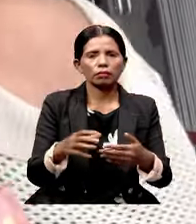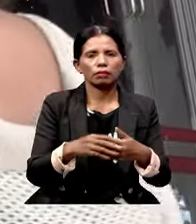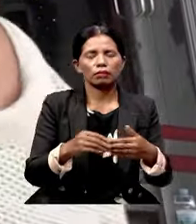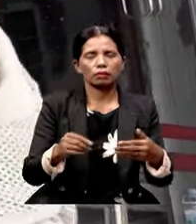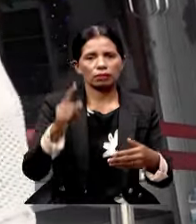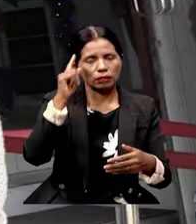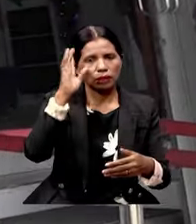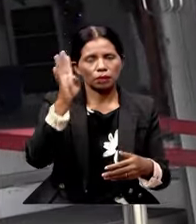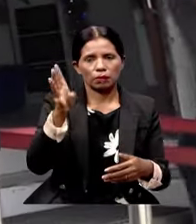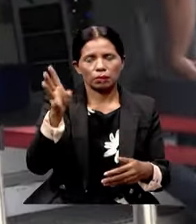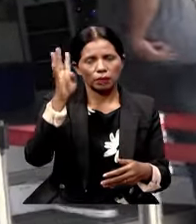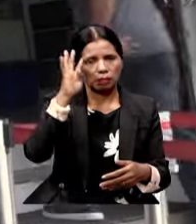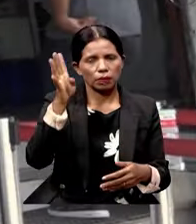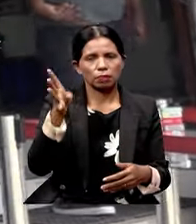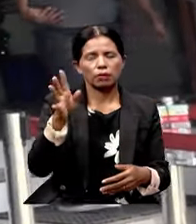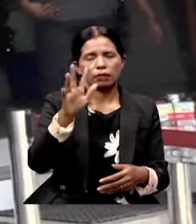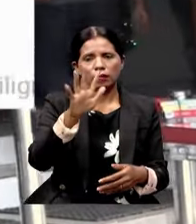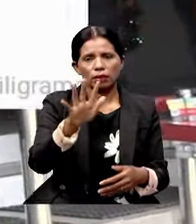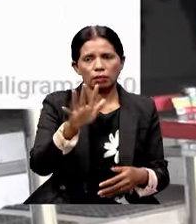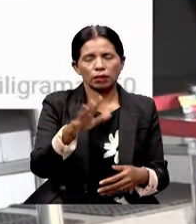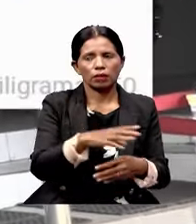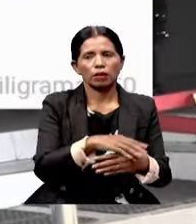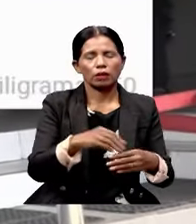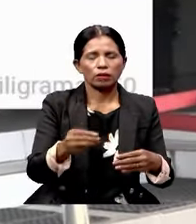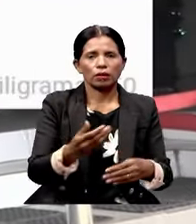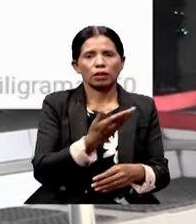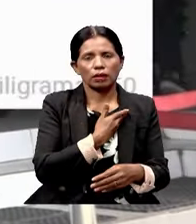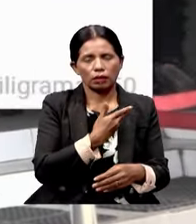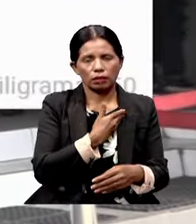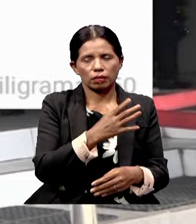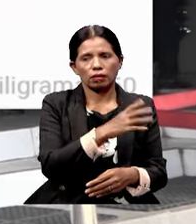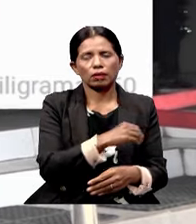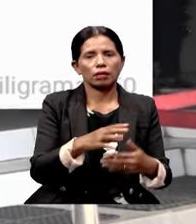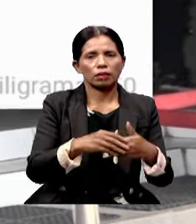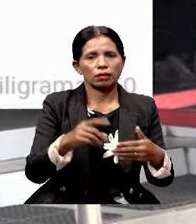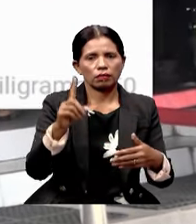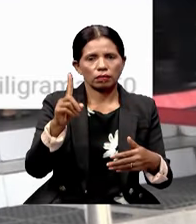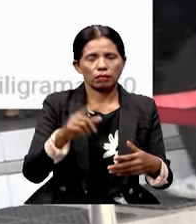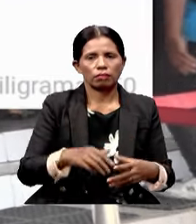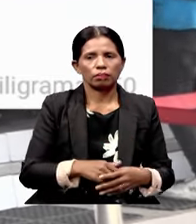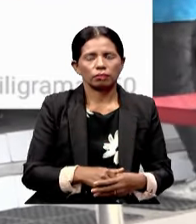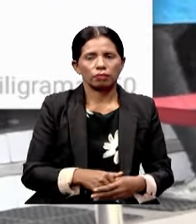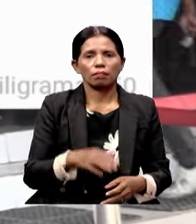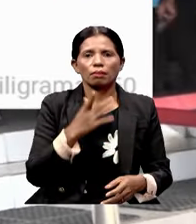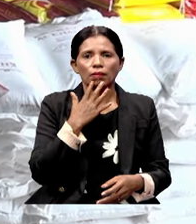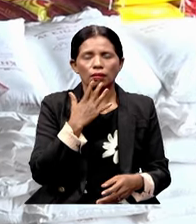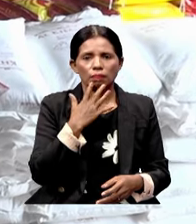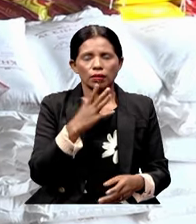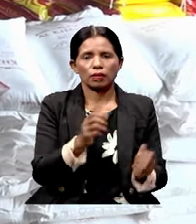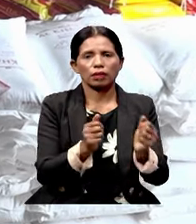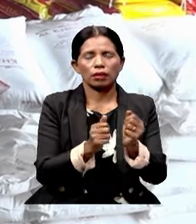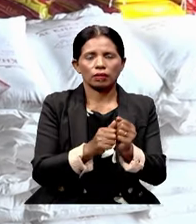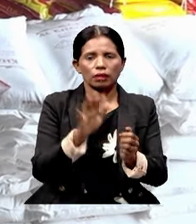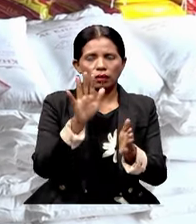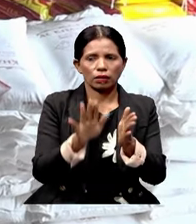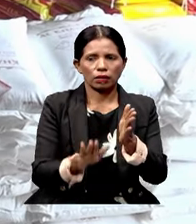nulu, folin kiik liu ho centavos hatnu resen lima, no asliu maka dolar ida. Masing meter kilograma ida foling